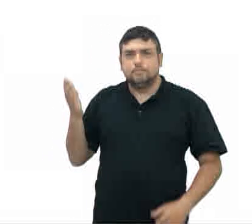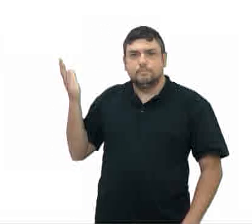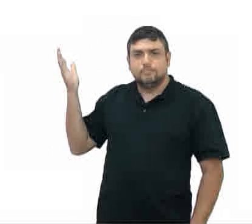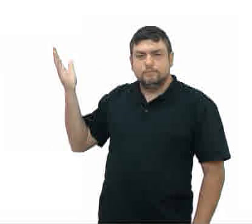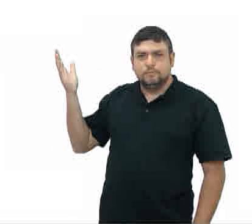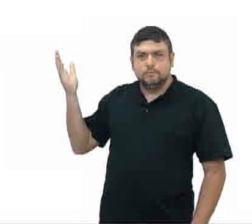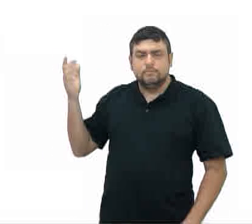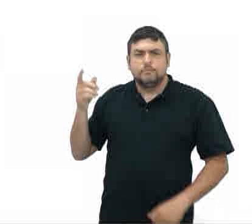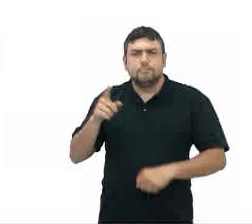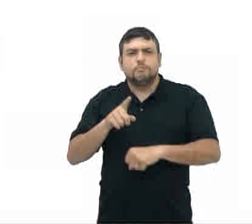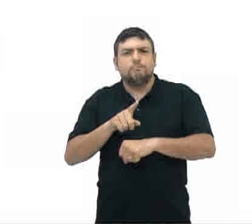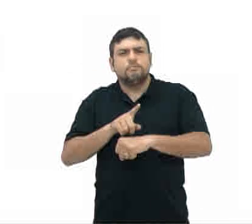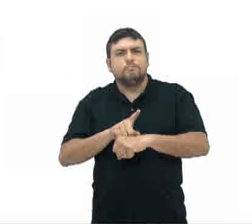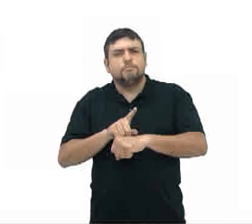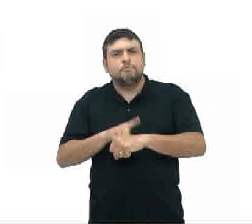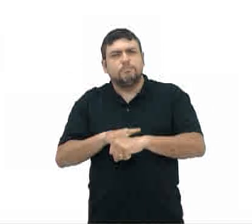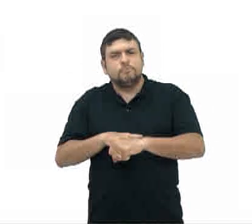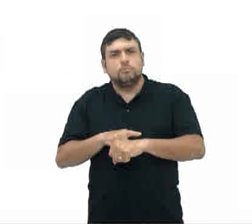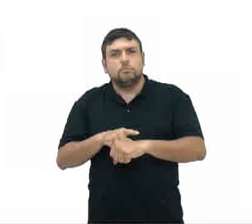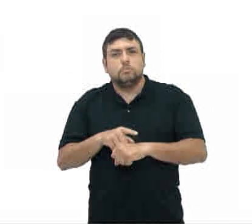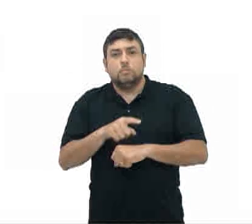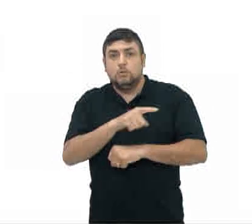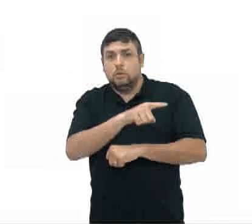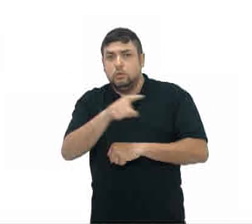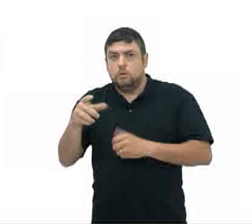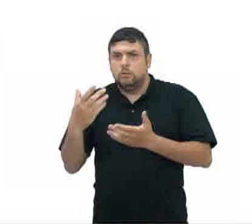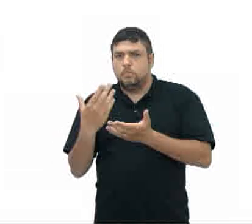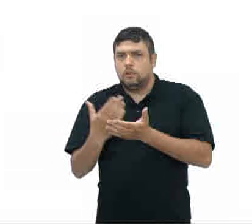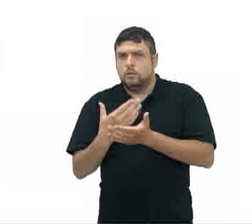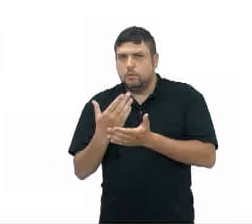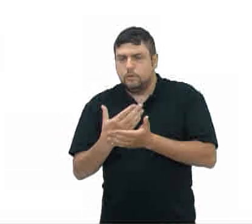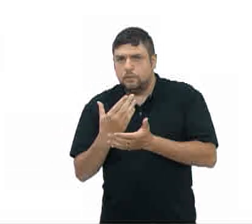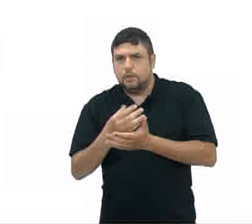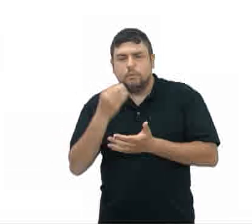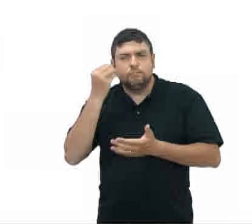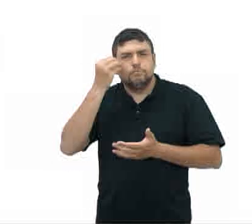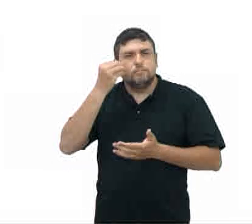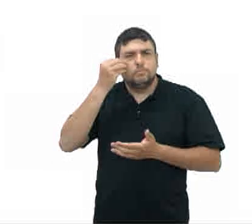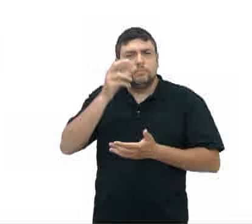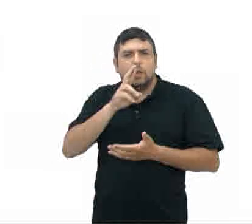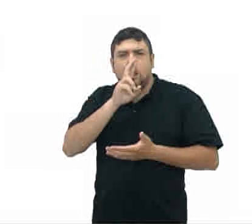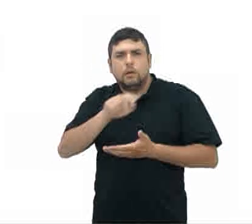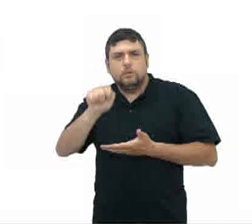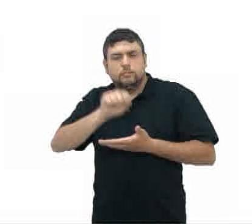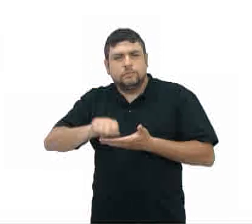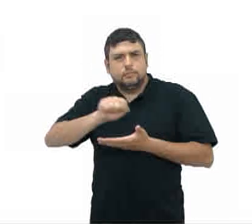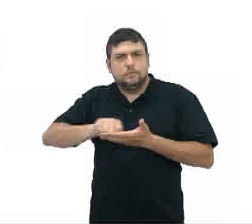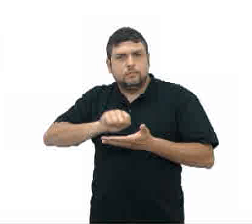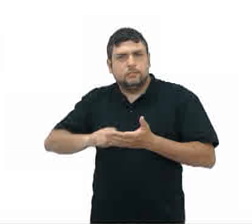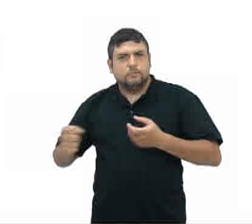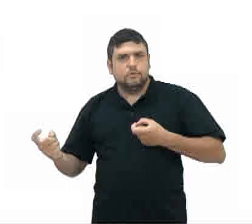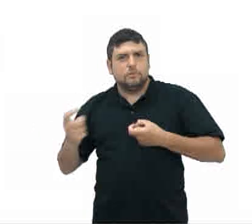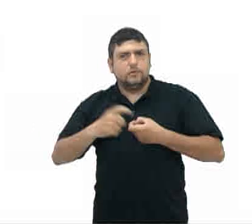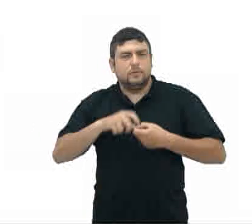deixar uns minutinhos, de preferência peguem seus cadernos, tentem responder por escrito que é melhor e já voltamos para comentar.